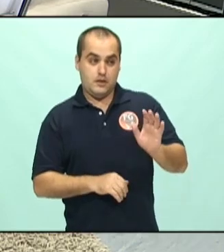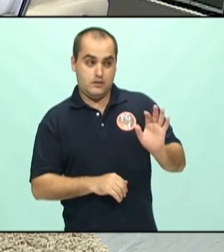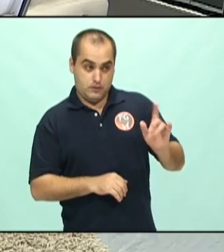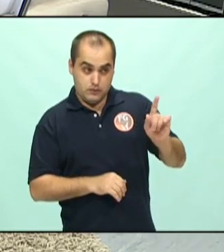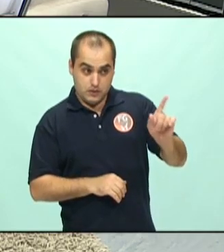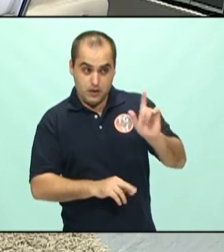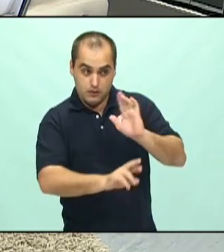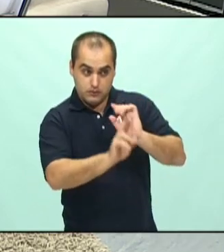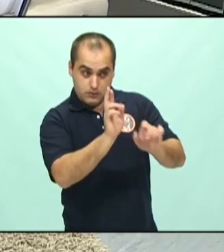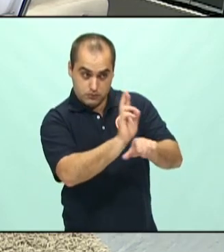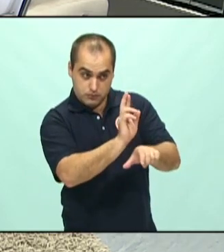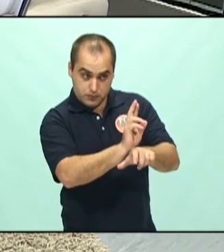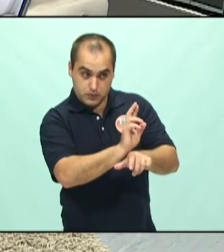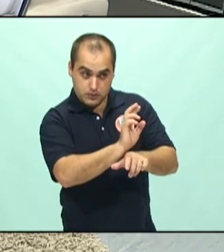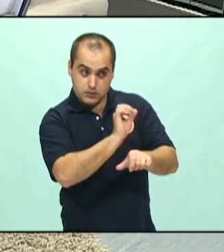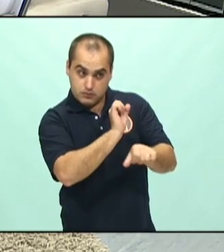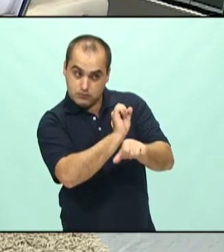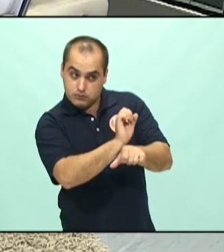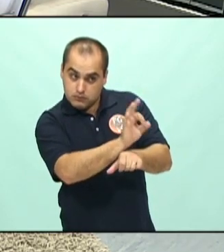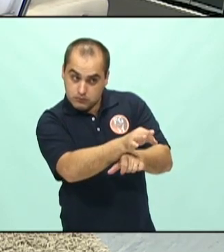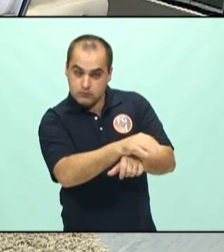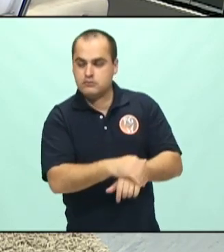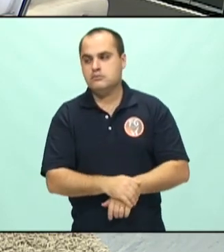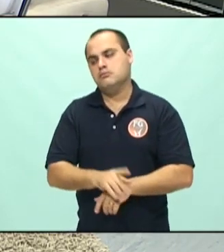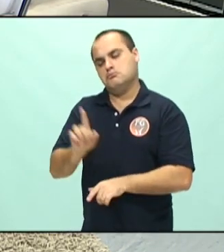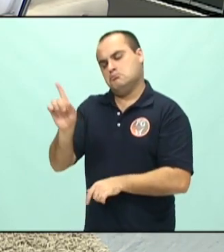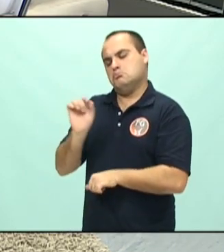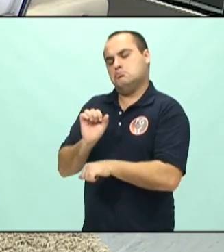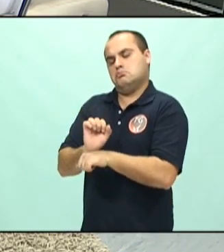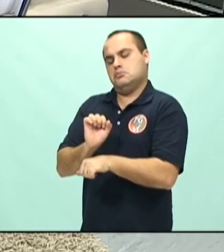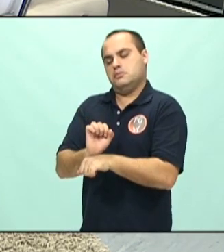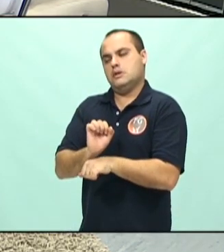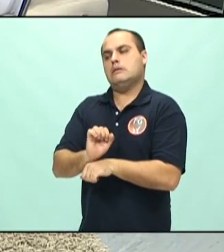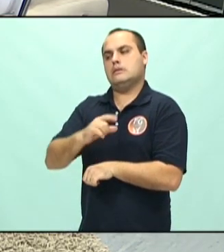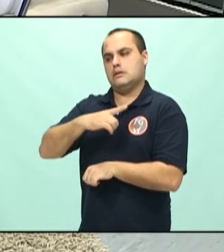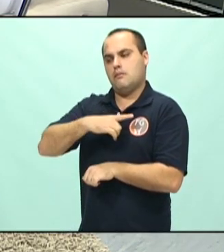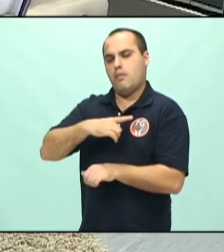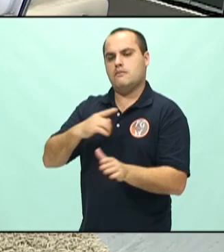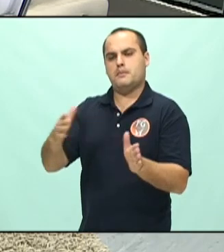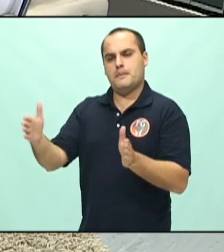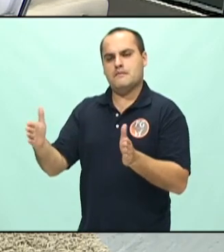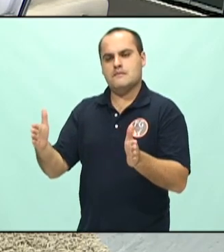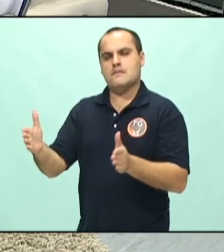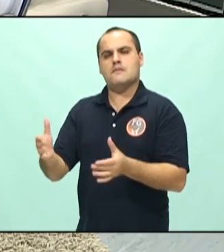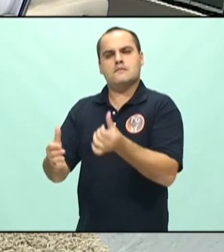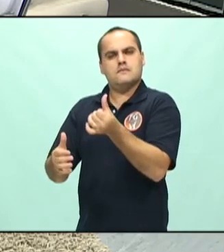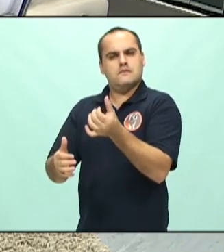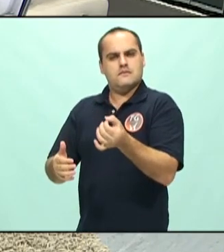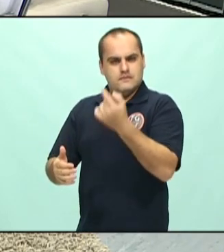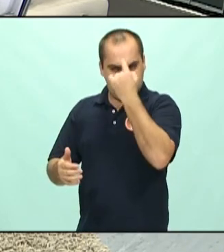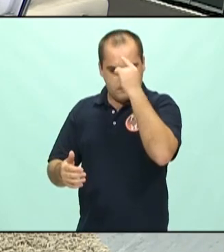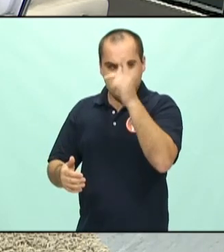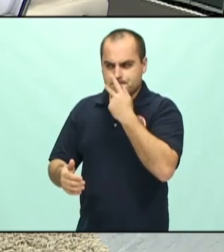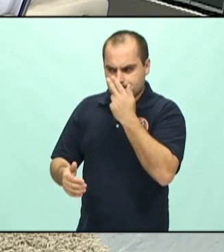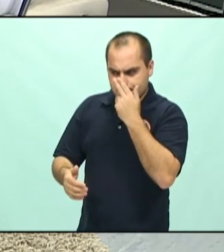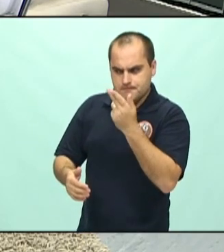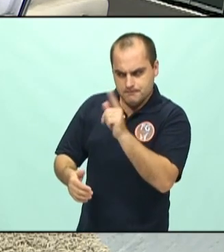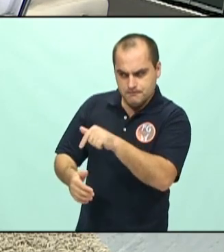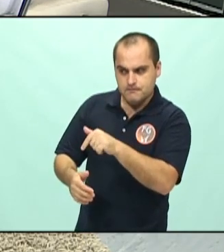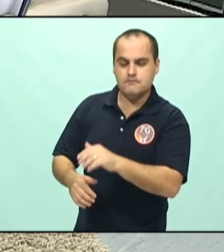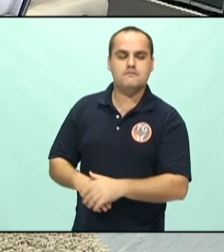nova e ainda causando ainda me consumia existe o prazo pra trás o acho que ainda sou vegetariana exato